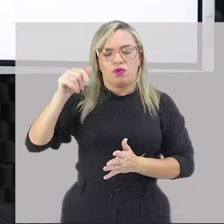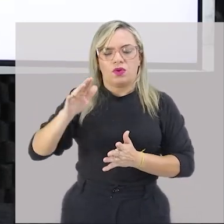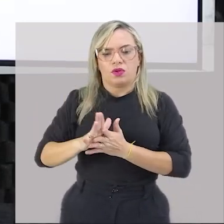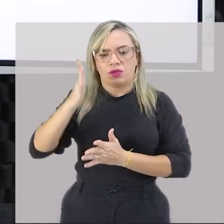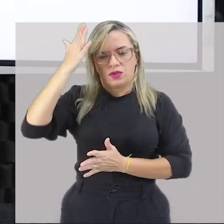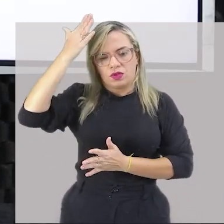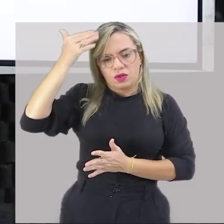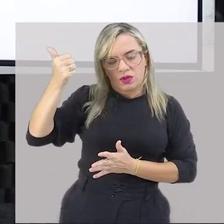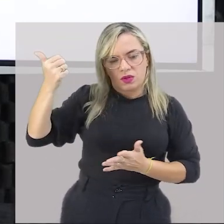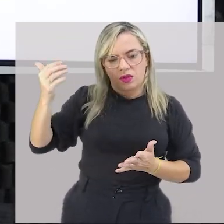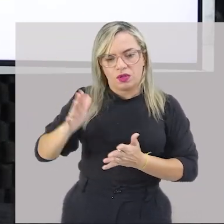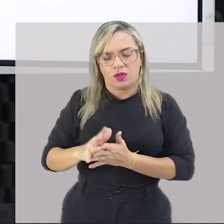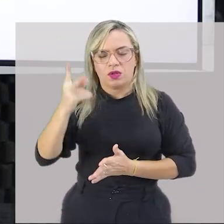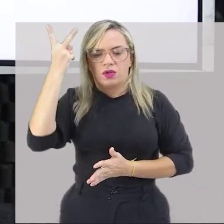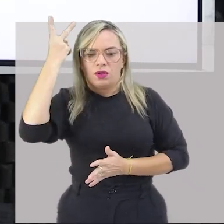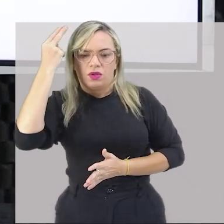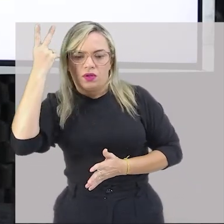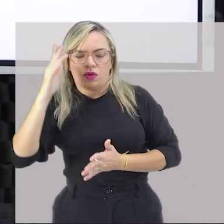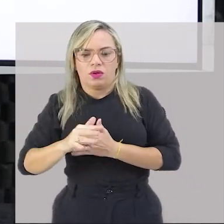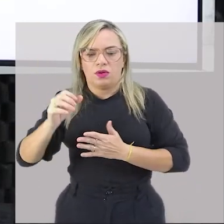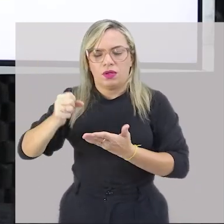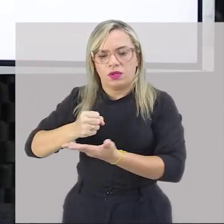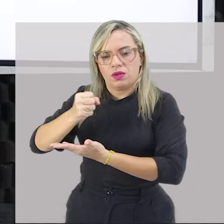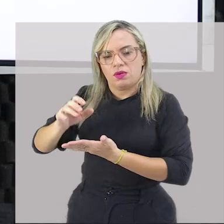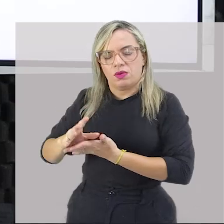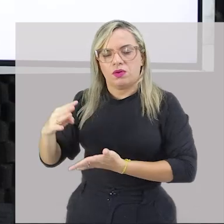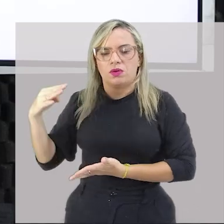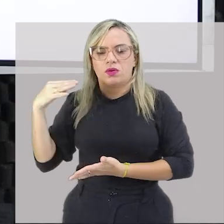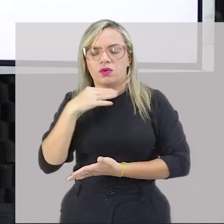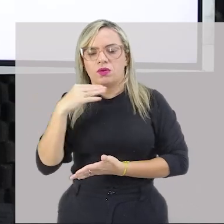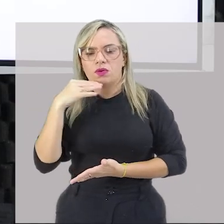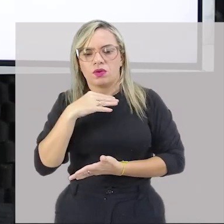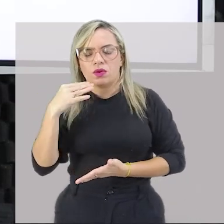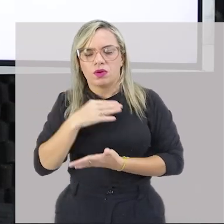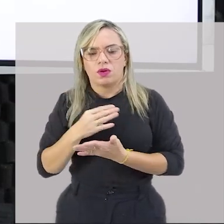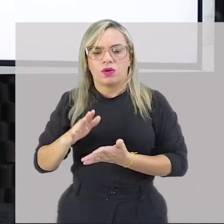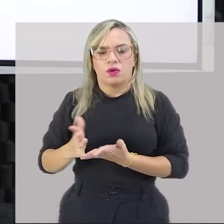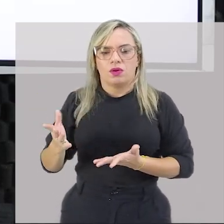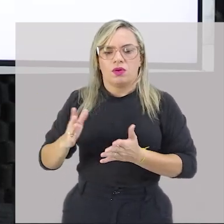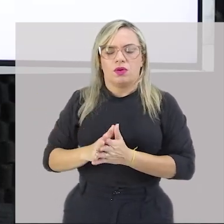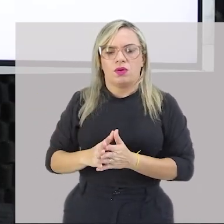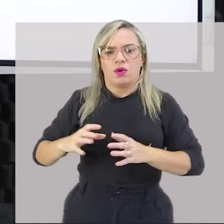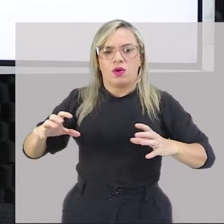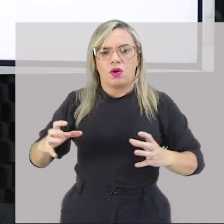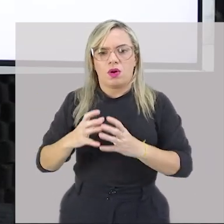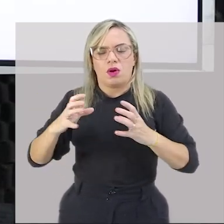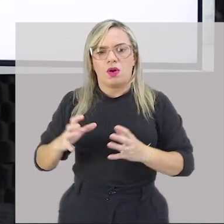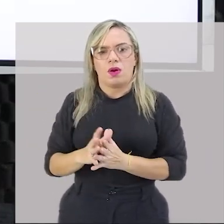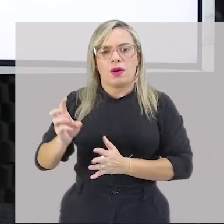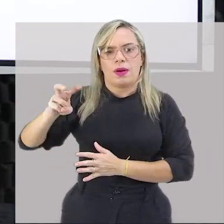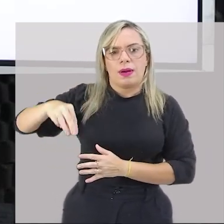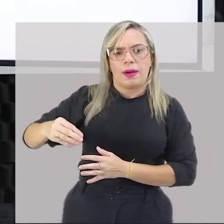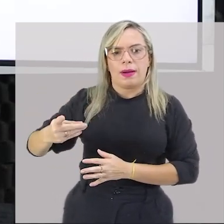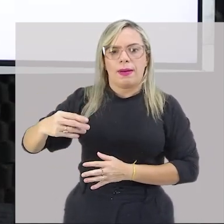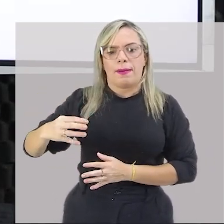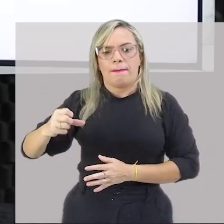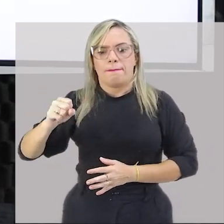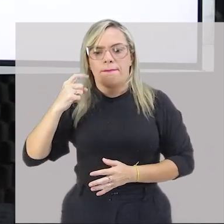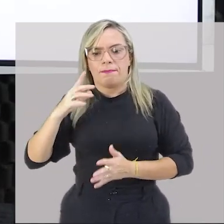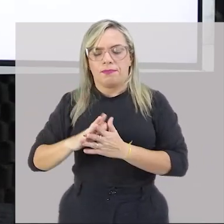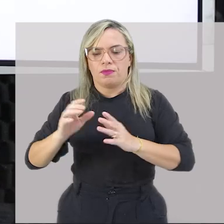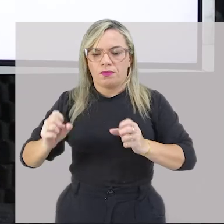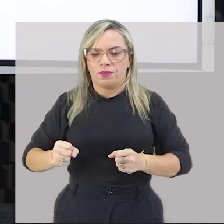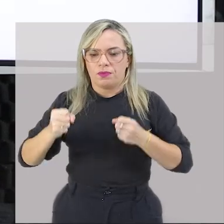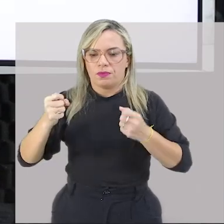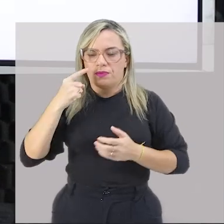E, geralmente, ele é baseado na deformação de molas. O que pode, possivelmente,